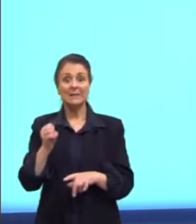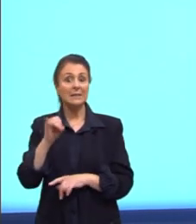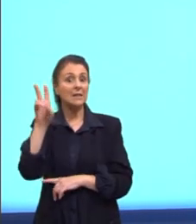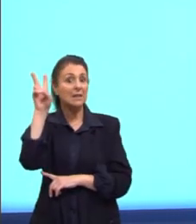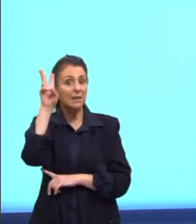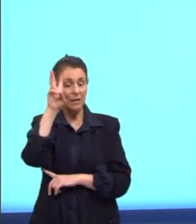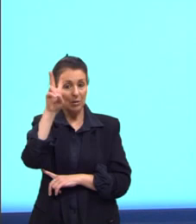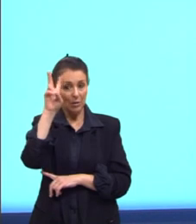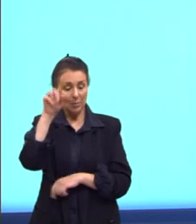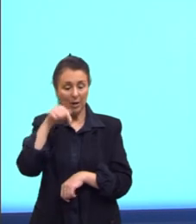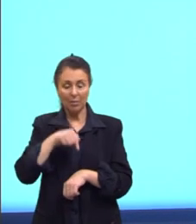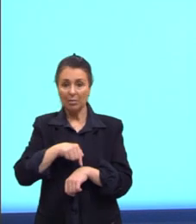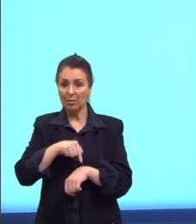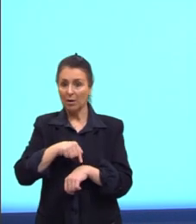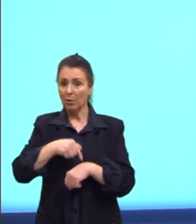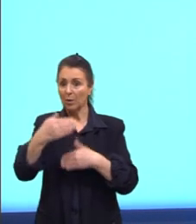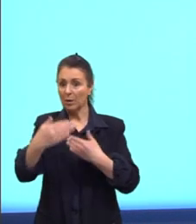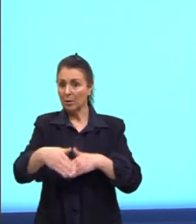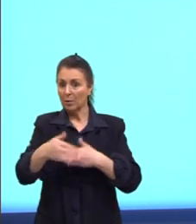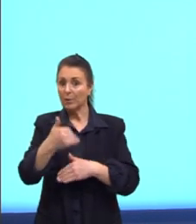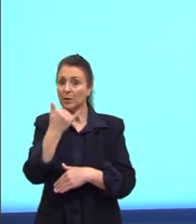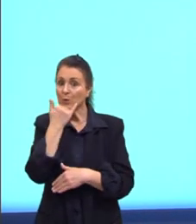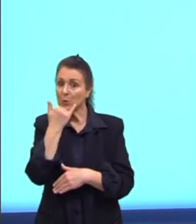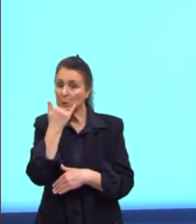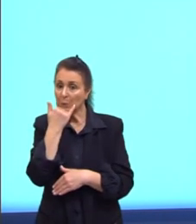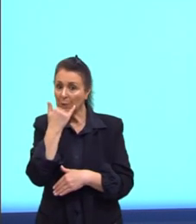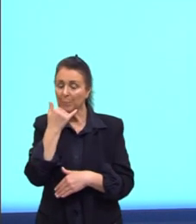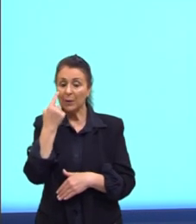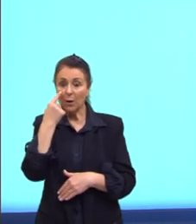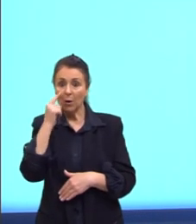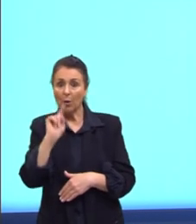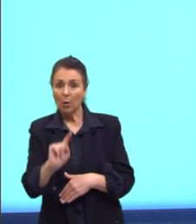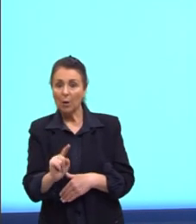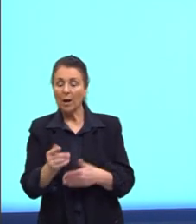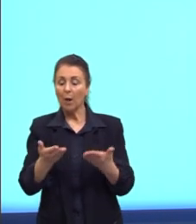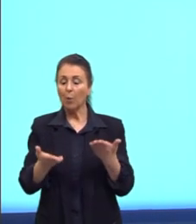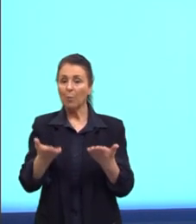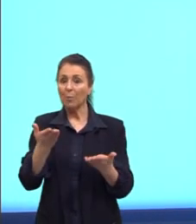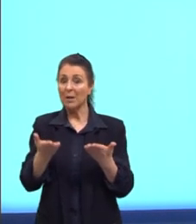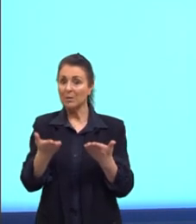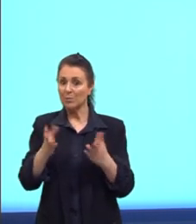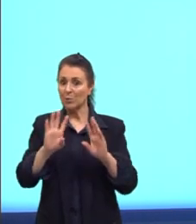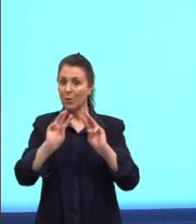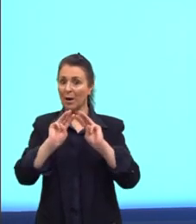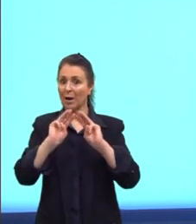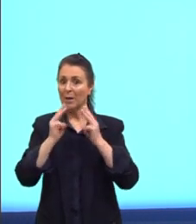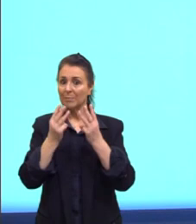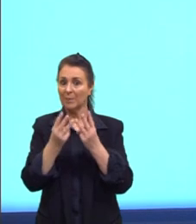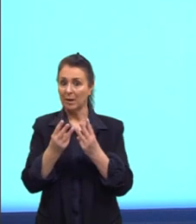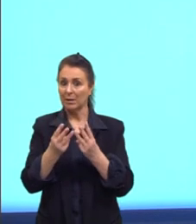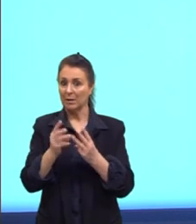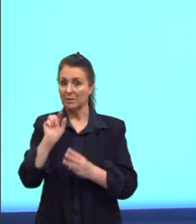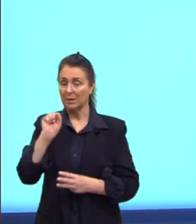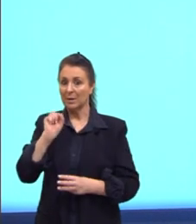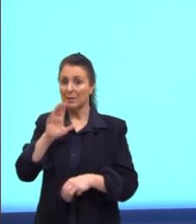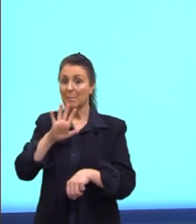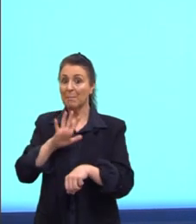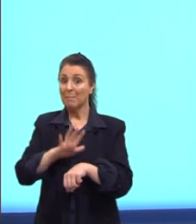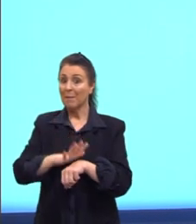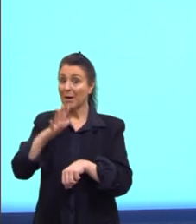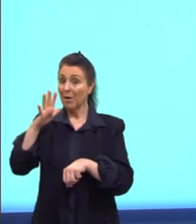lembrarmos é na hora da prova não lembrei Professora desculpa então vamos olhar o peso dela massa a que tiver a maior